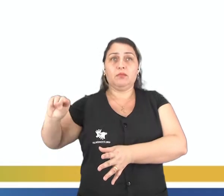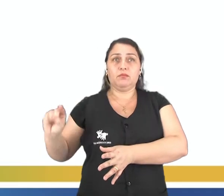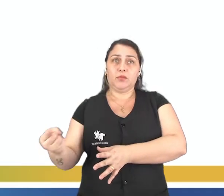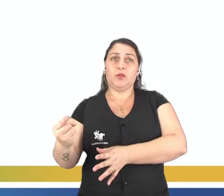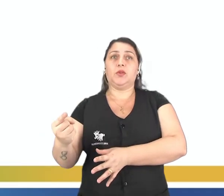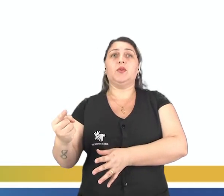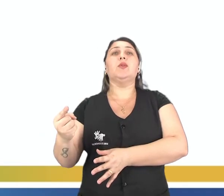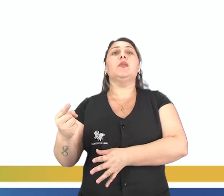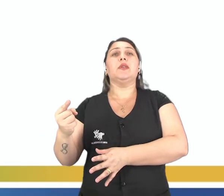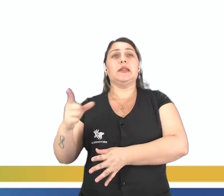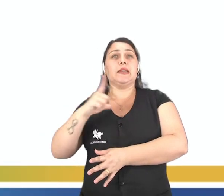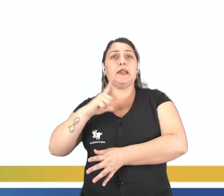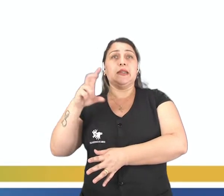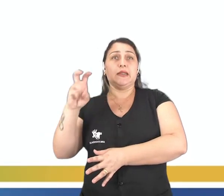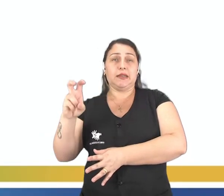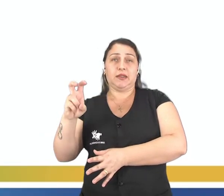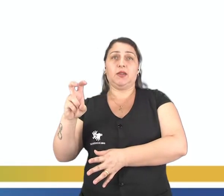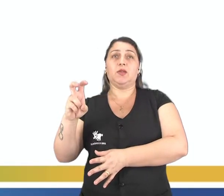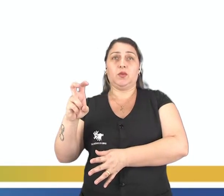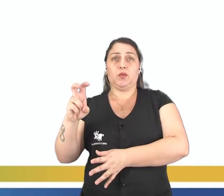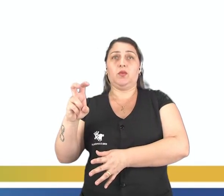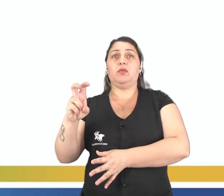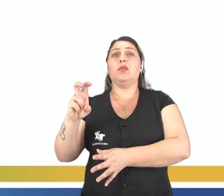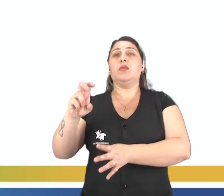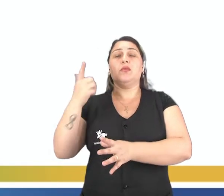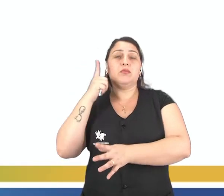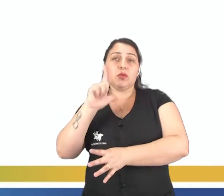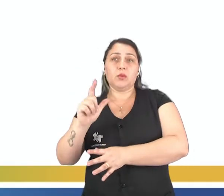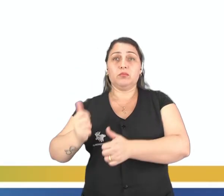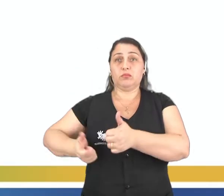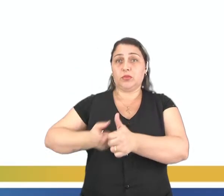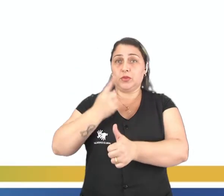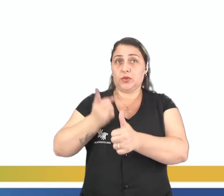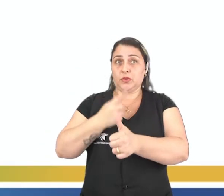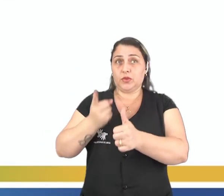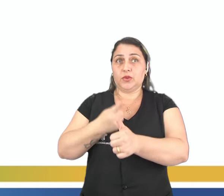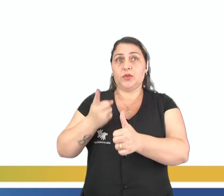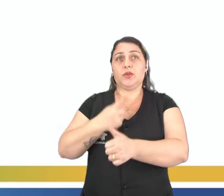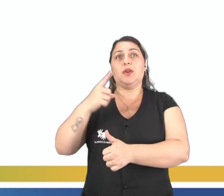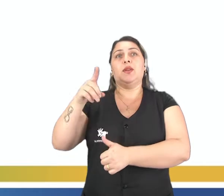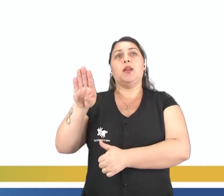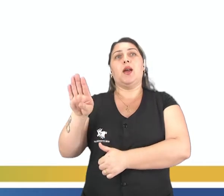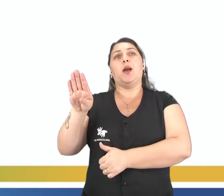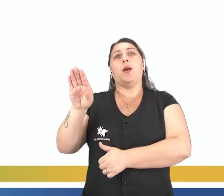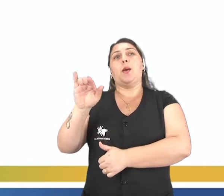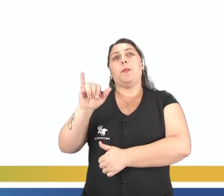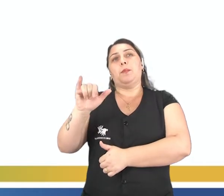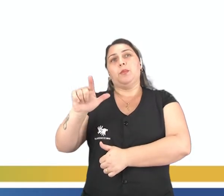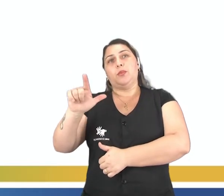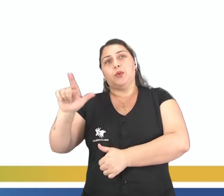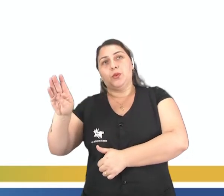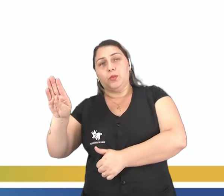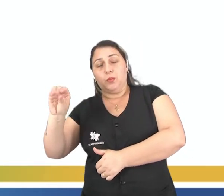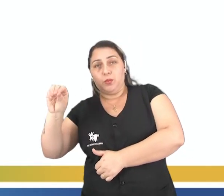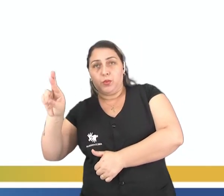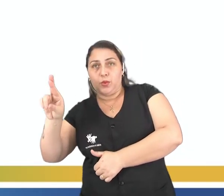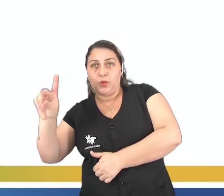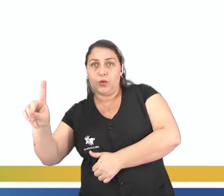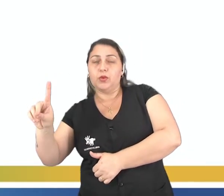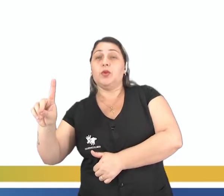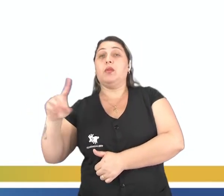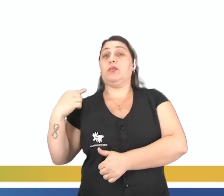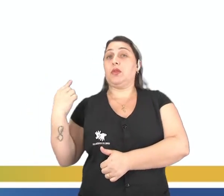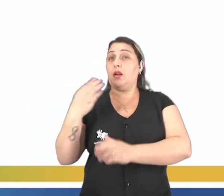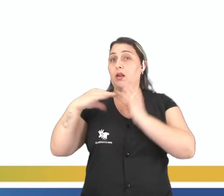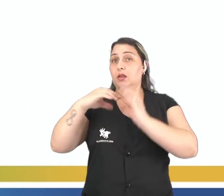Beyoncé possui 5 singles que alcançaram o primeiro lugar na Billboard. E aí ela tem ao longo da sua carreira solo